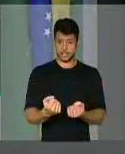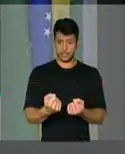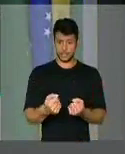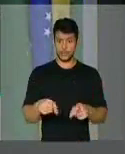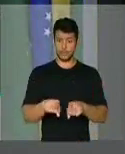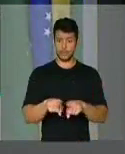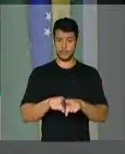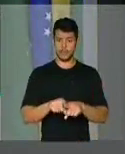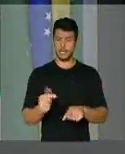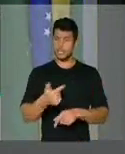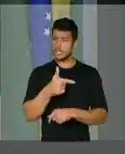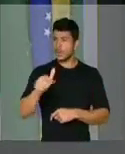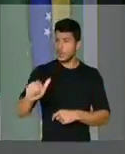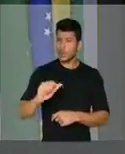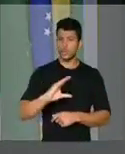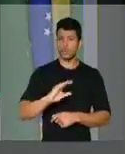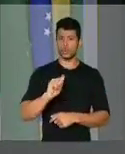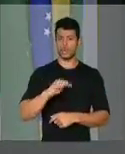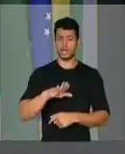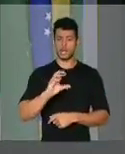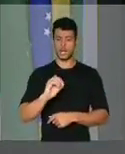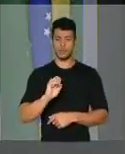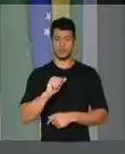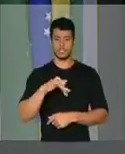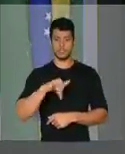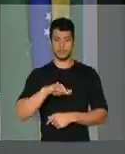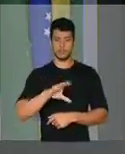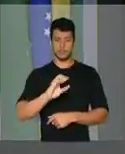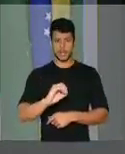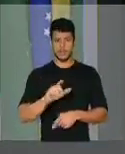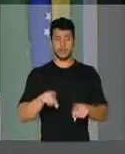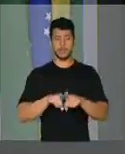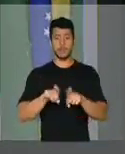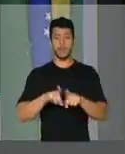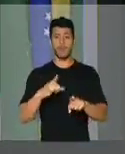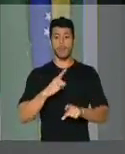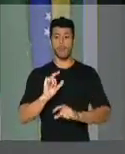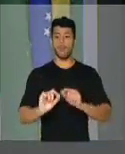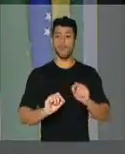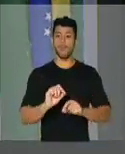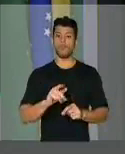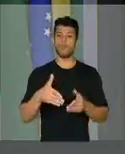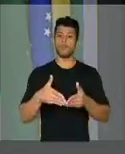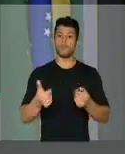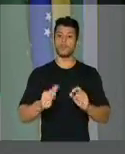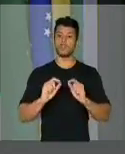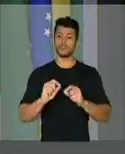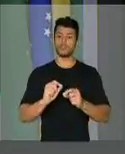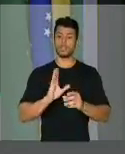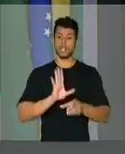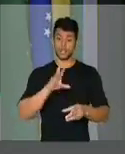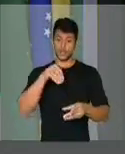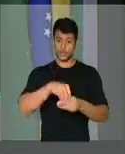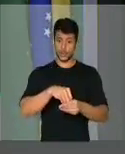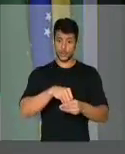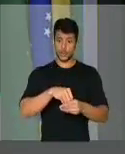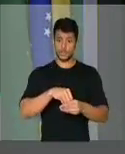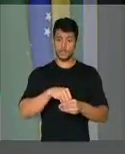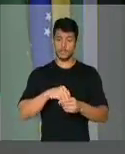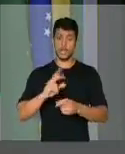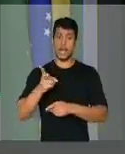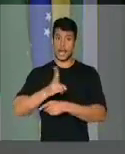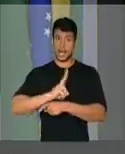do Cabo Sabino, com mais algumas sugestões do Svelter, que pede a inclusão das